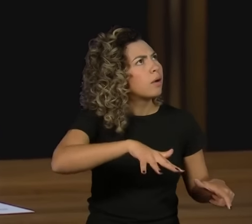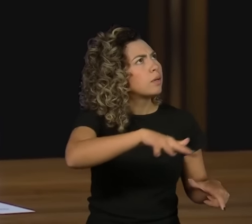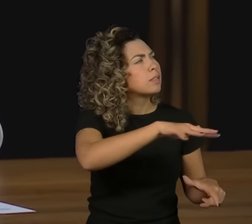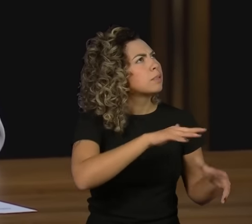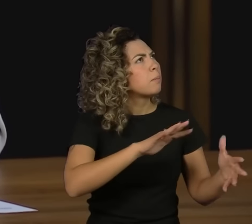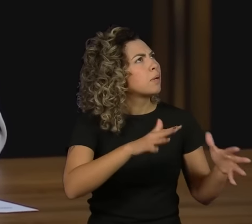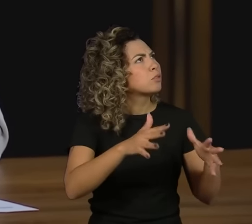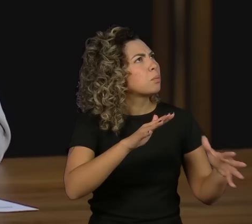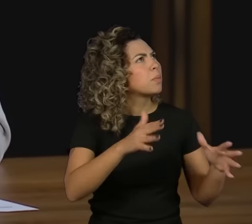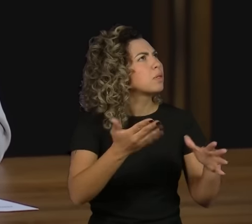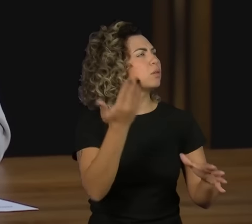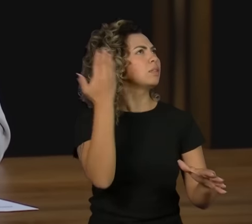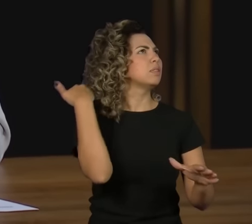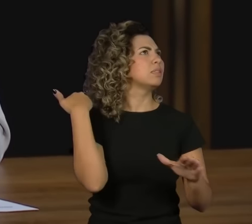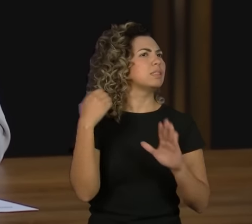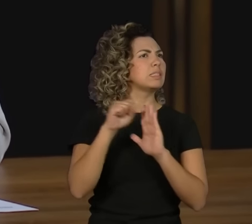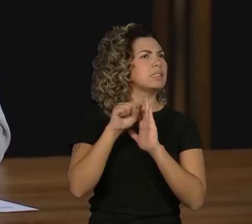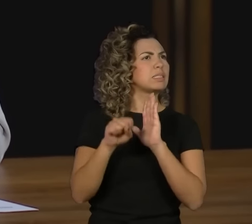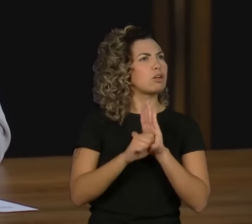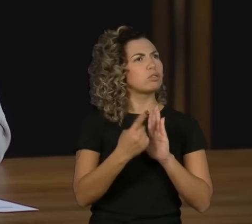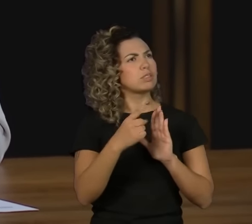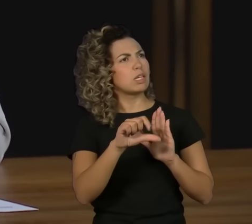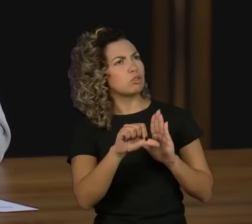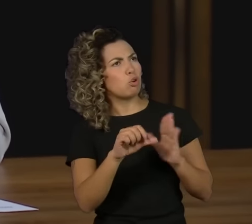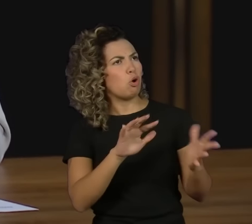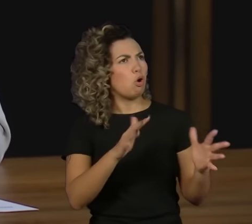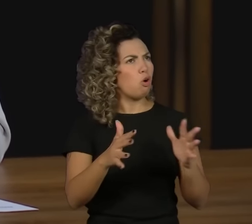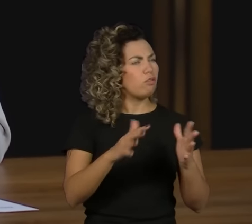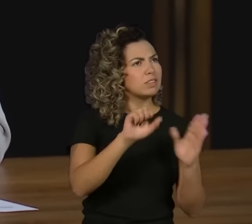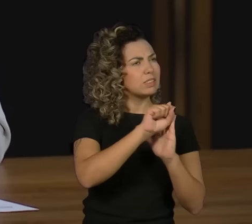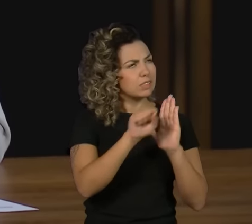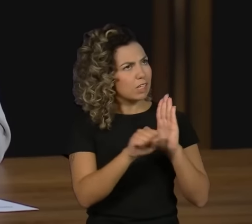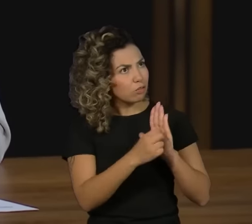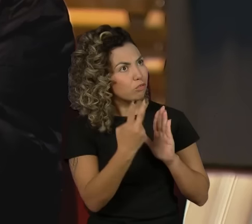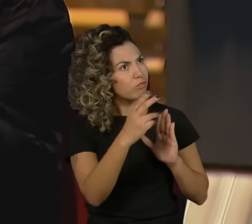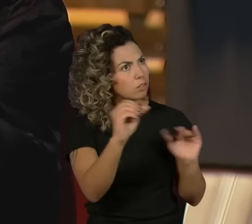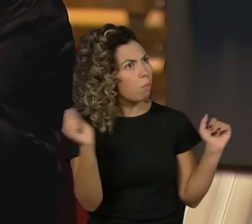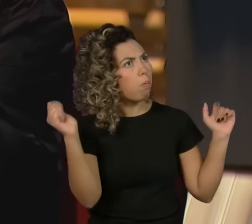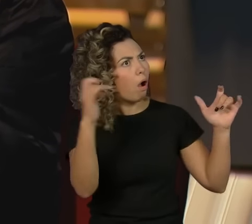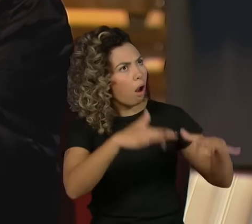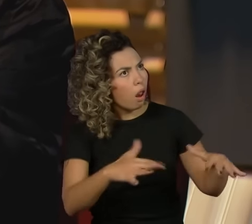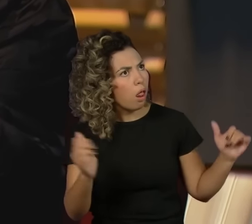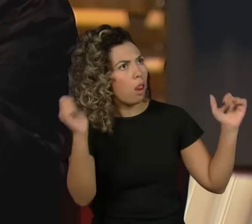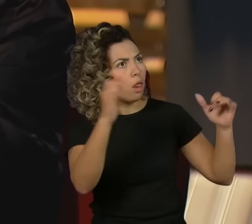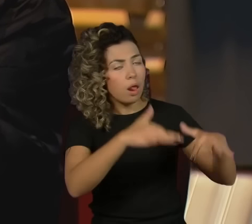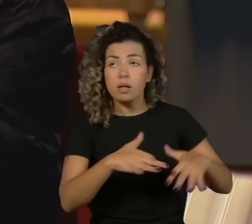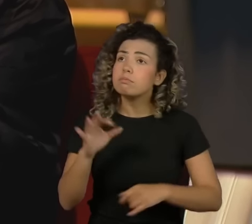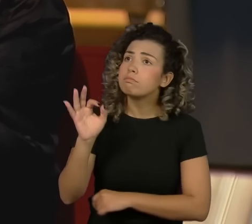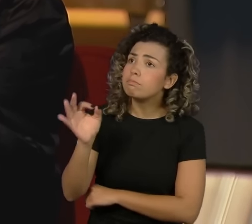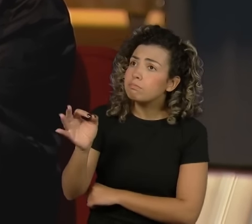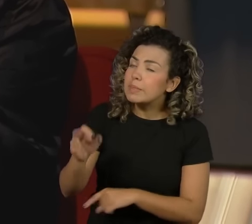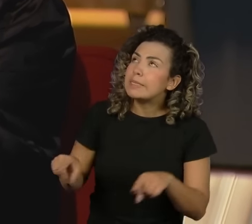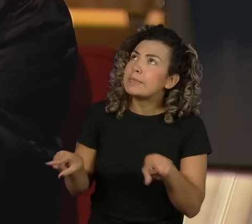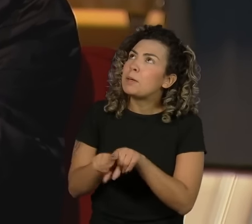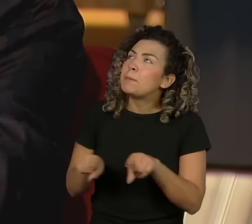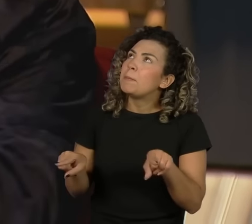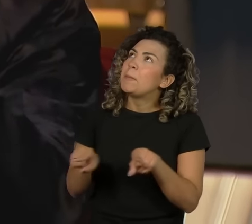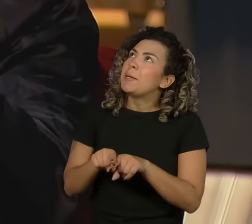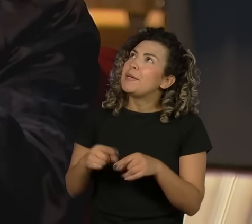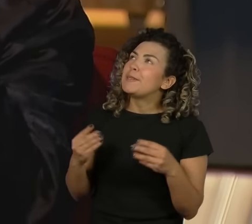século XIX e XX. Da Lapa, né? A Lapa, E ao mesmo tempo, muito,